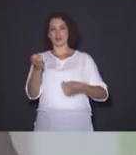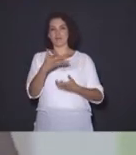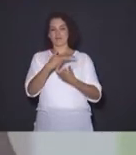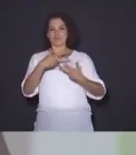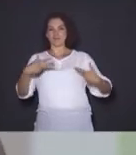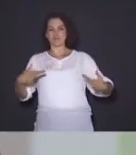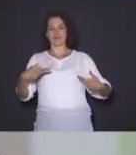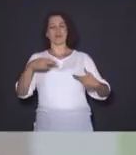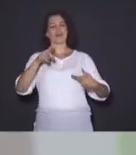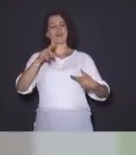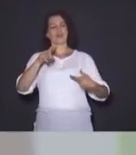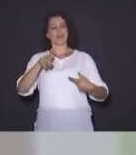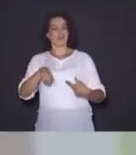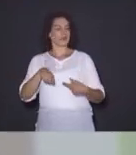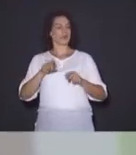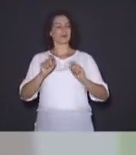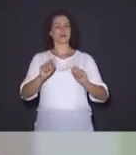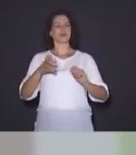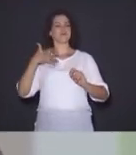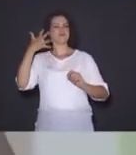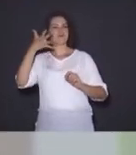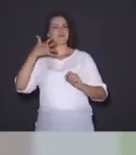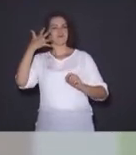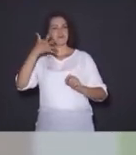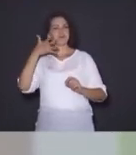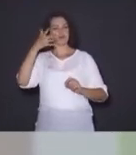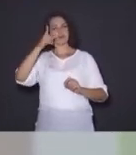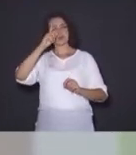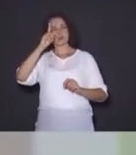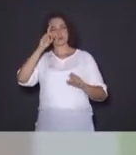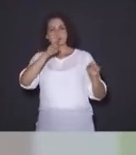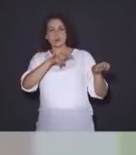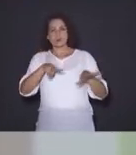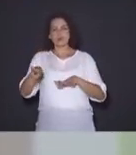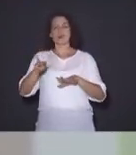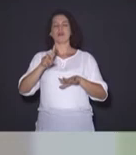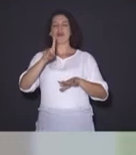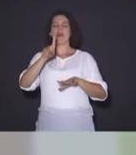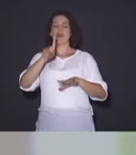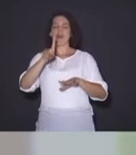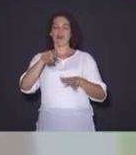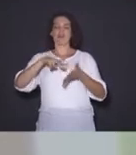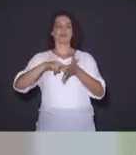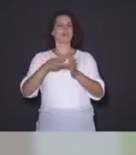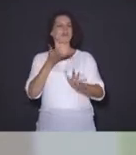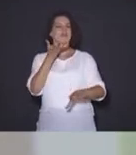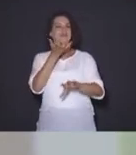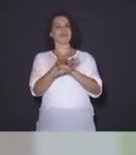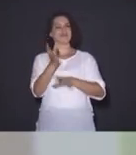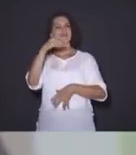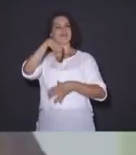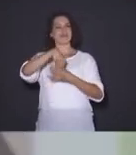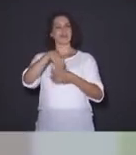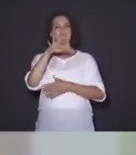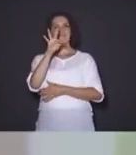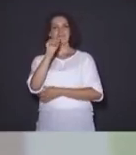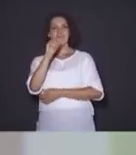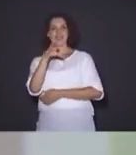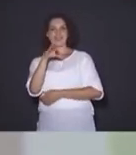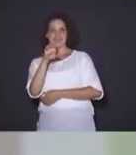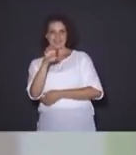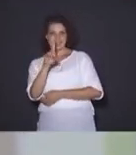eventos semanais como uma componente curricular da faculdade educação e o tema que nós vamos tratar hoje aqui